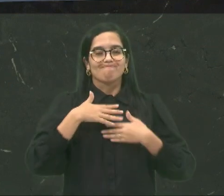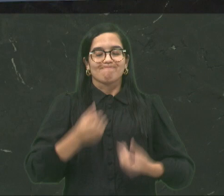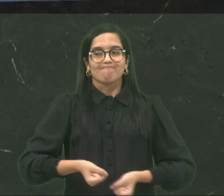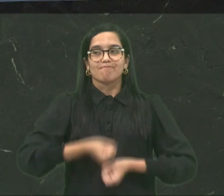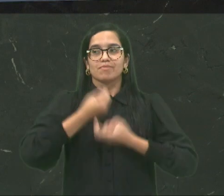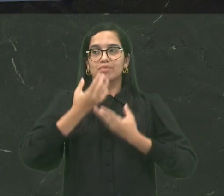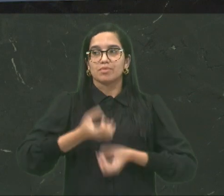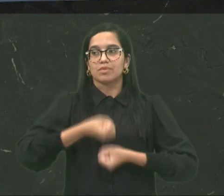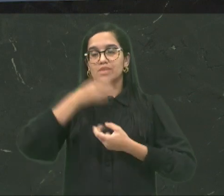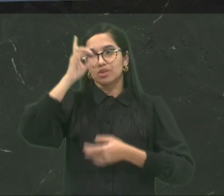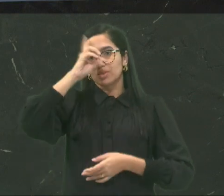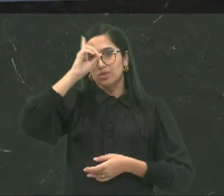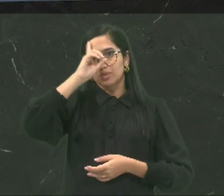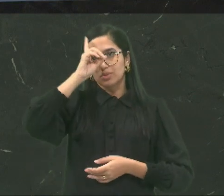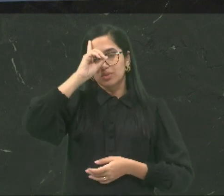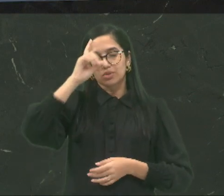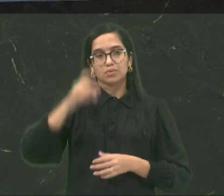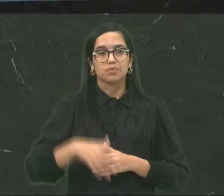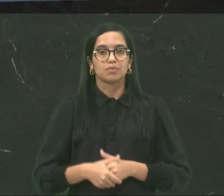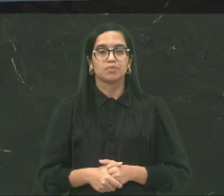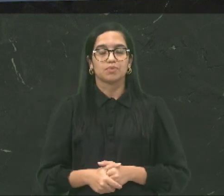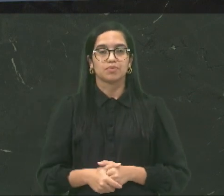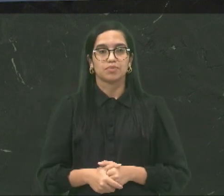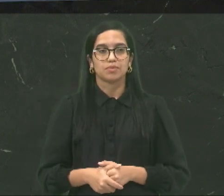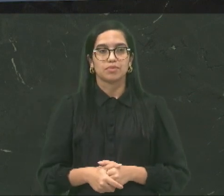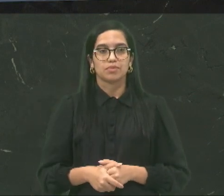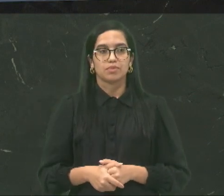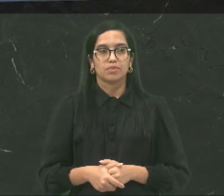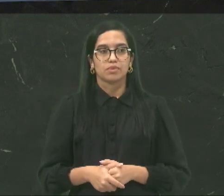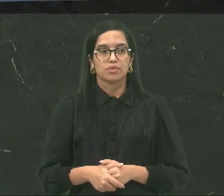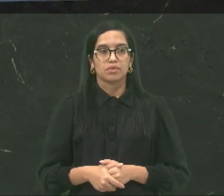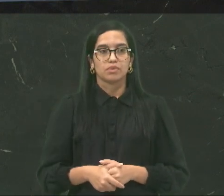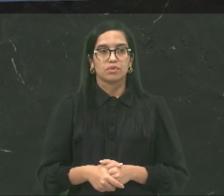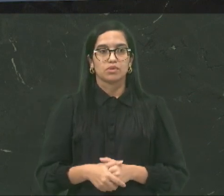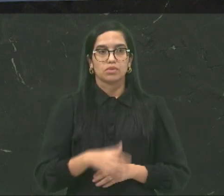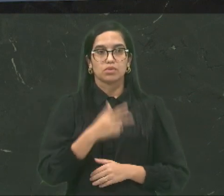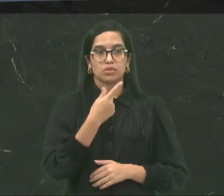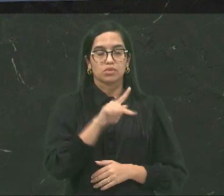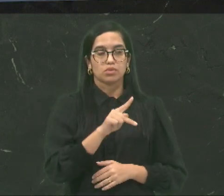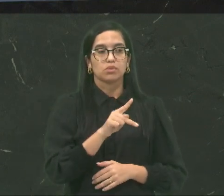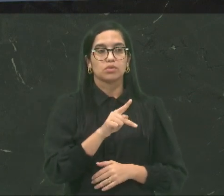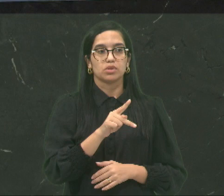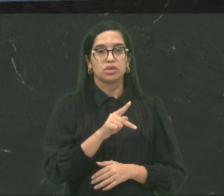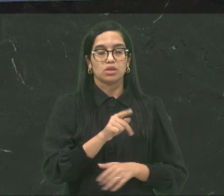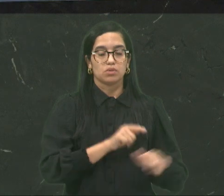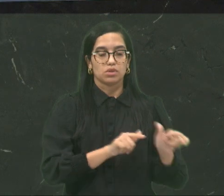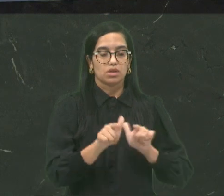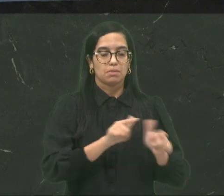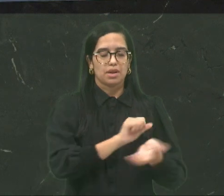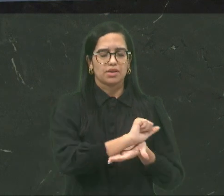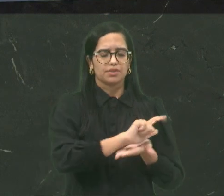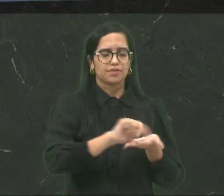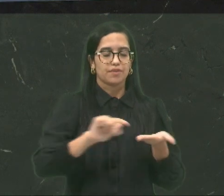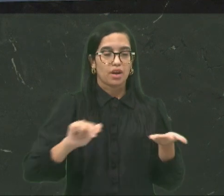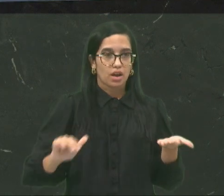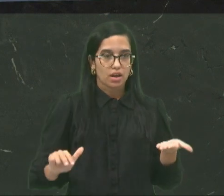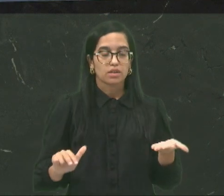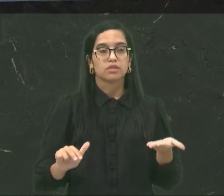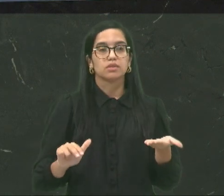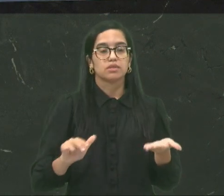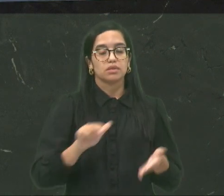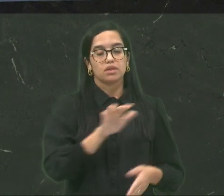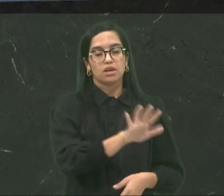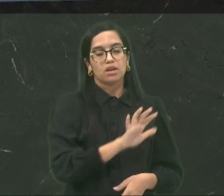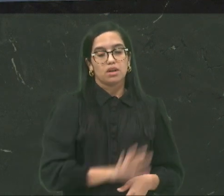dias da sua vida. O modelo de seus negócios é multifacetado, atuando em diversos